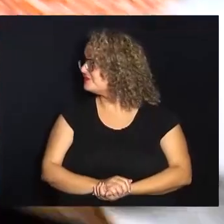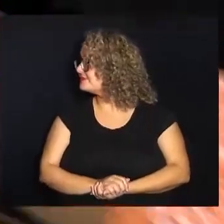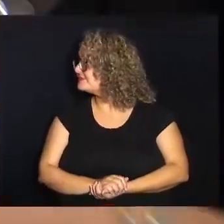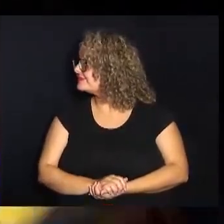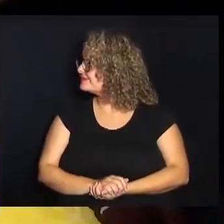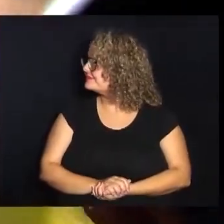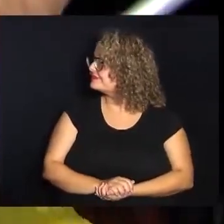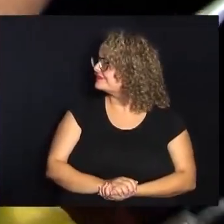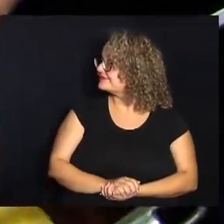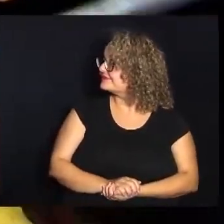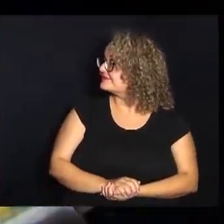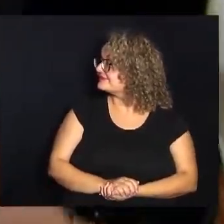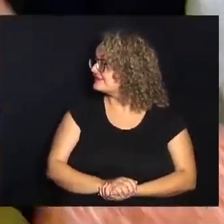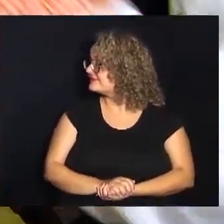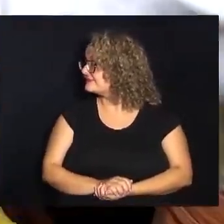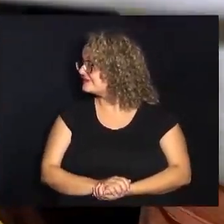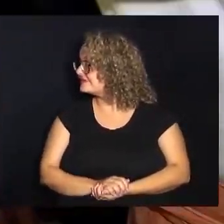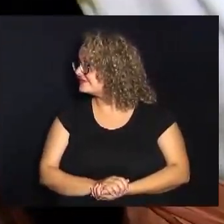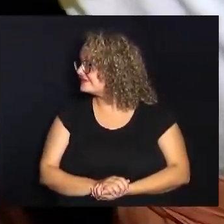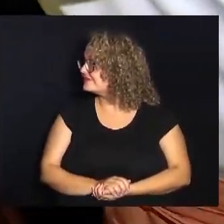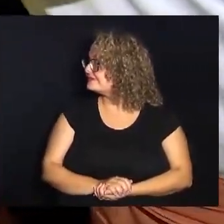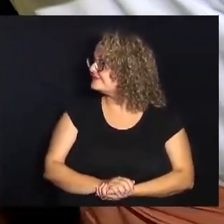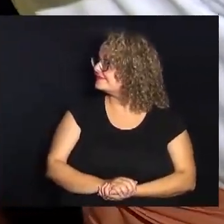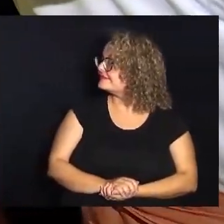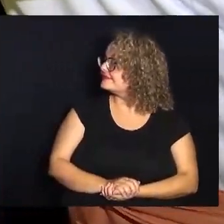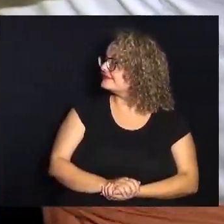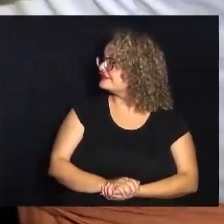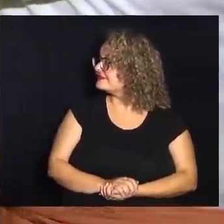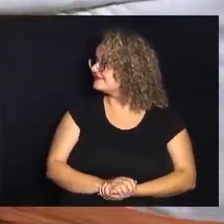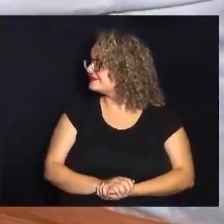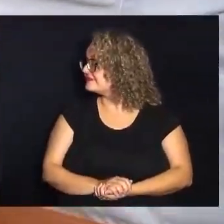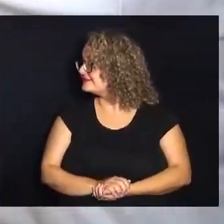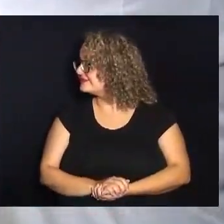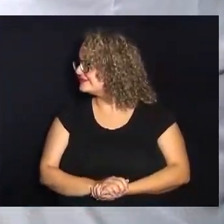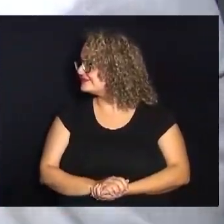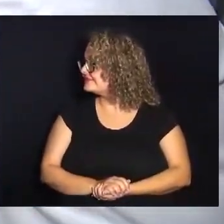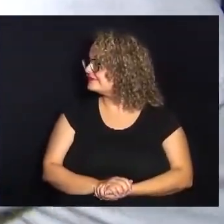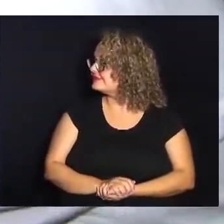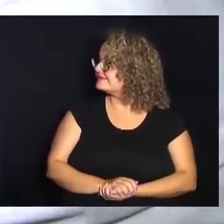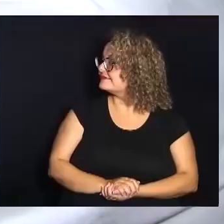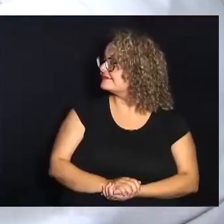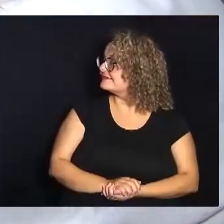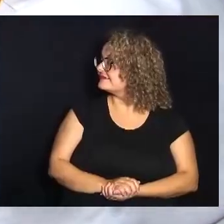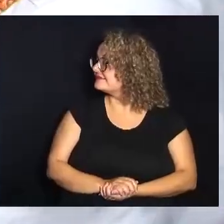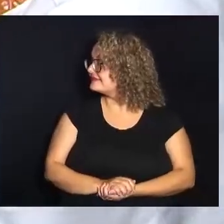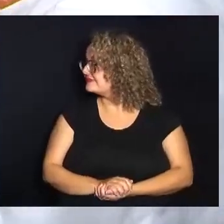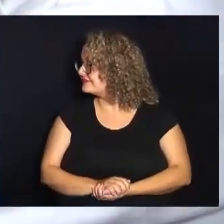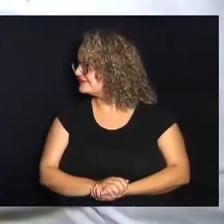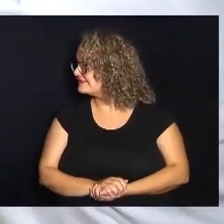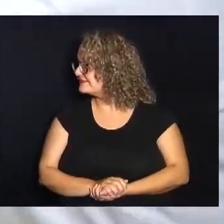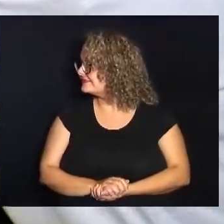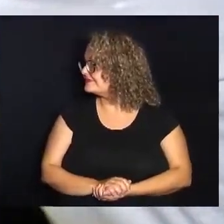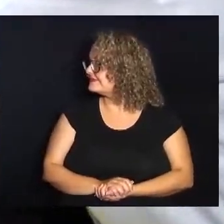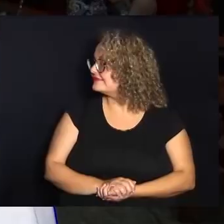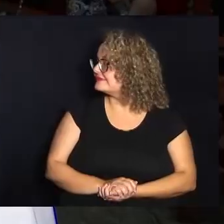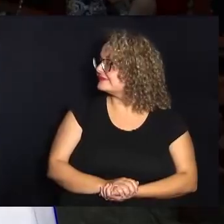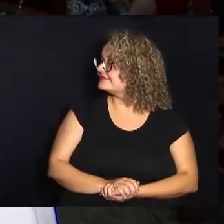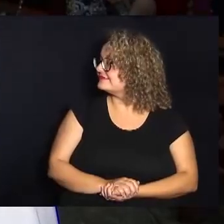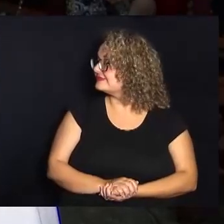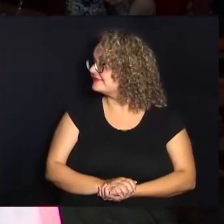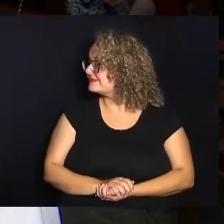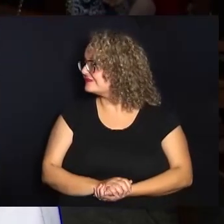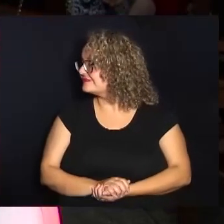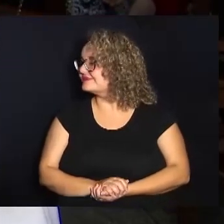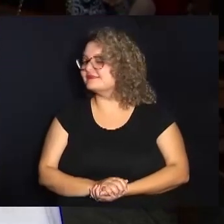Prato um tanto quanto afetivo, já que Sirlei aprendeu a receita com a mãe, leva 3 horas para ficar pronto. O que